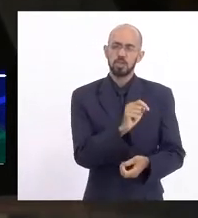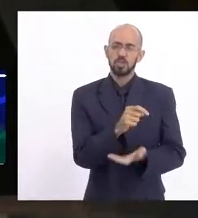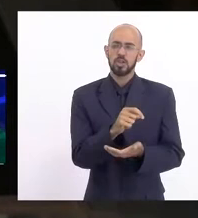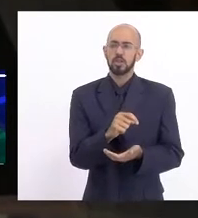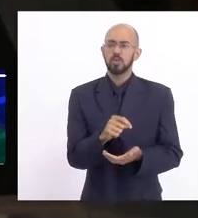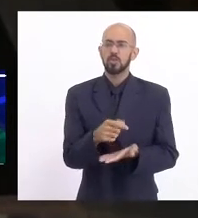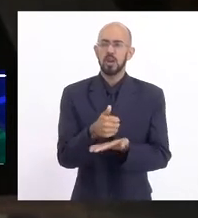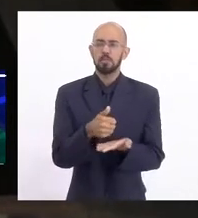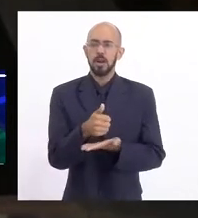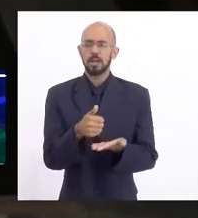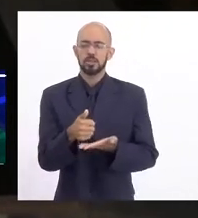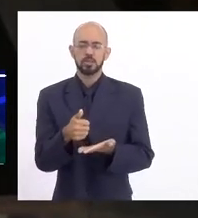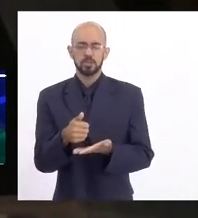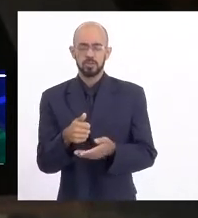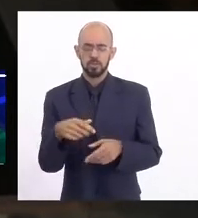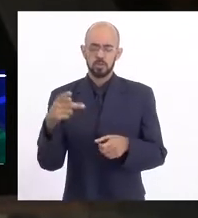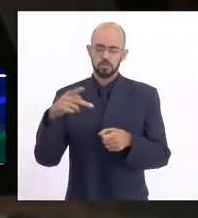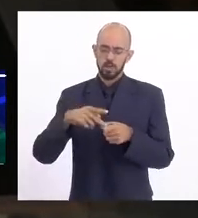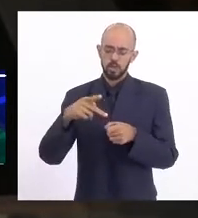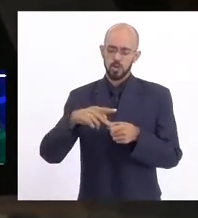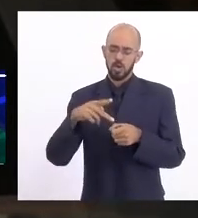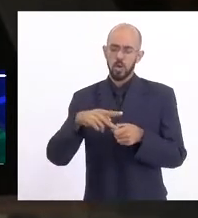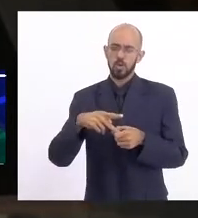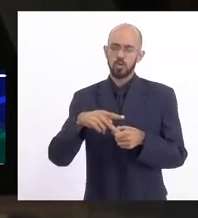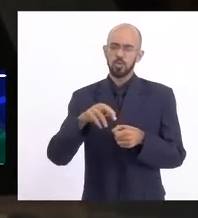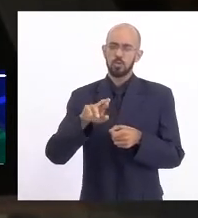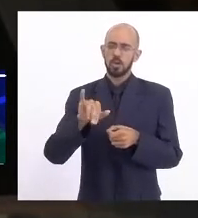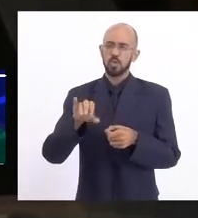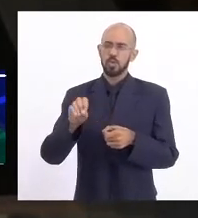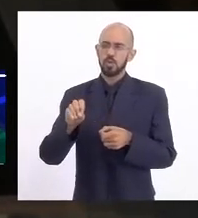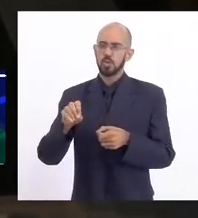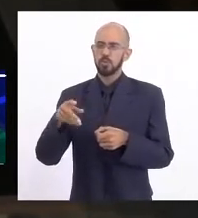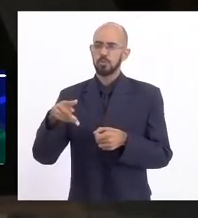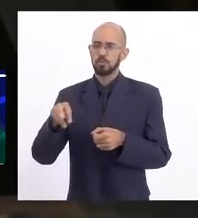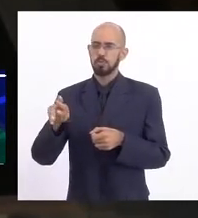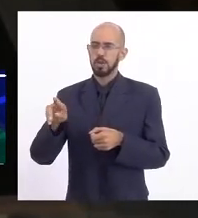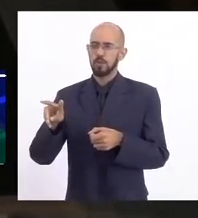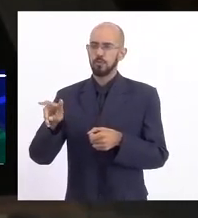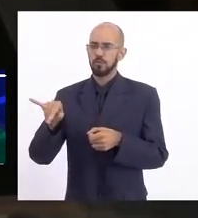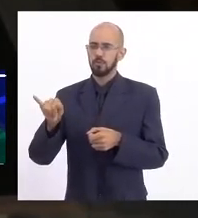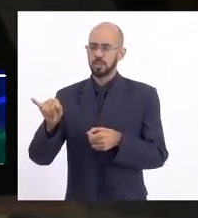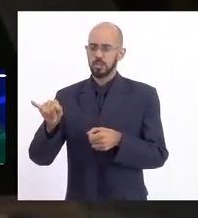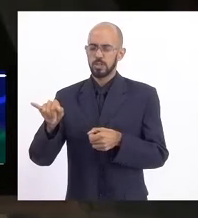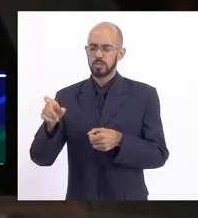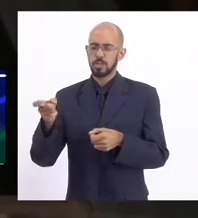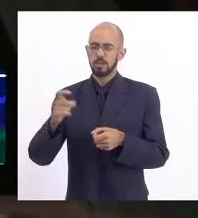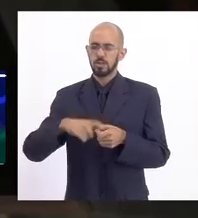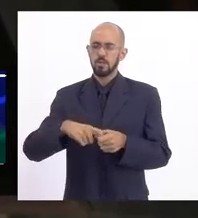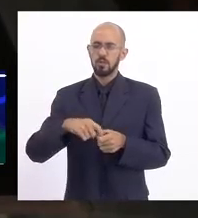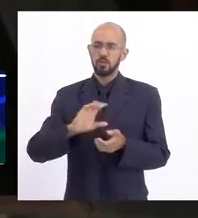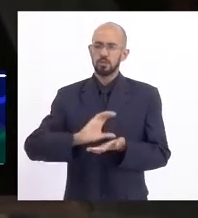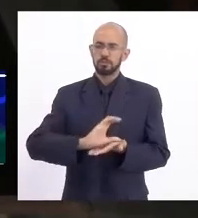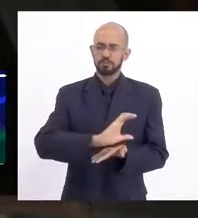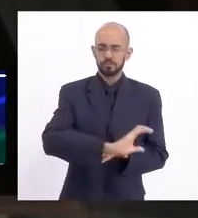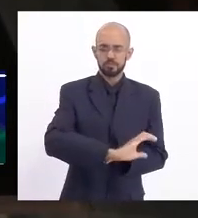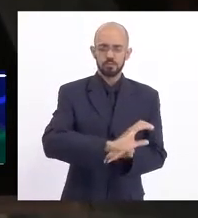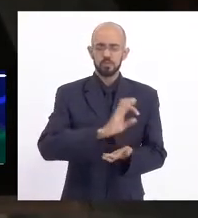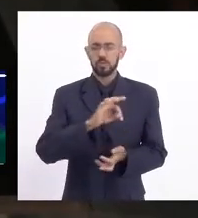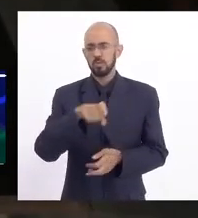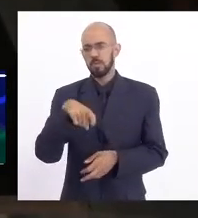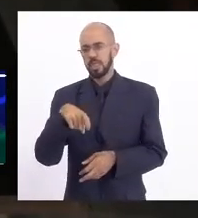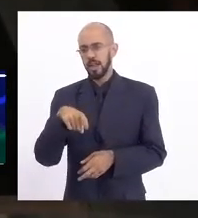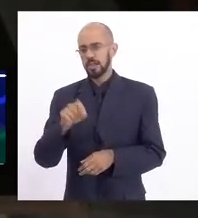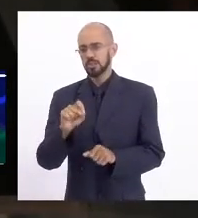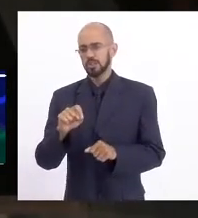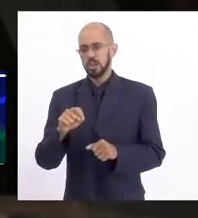receitas do petróleo, dos royalties vinculadas ao Rio Previdência, que seriam, então, repassadas a esses investidores, porém, com taxas de